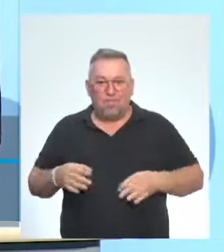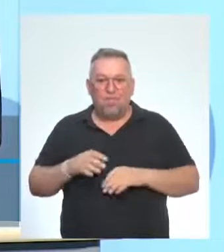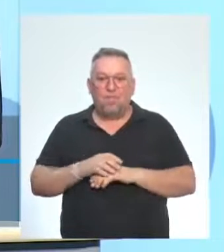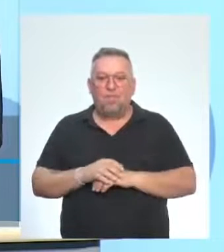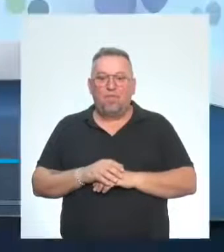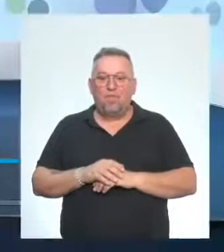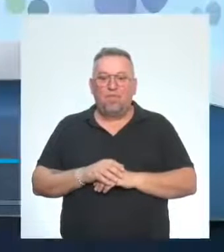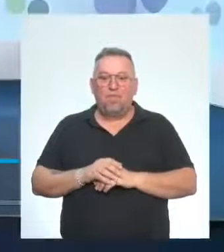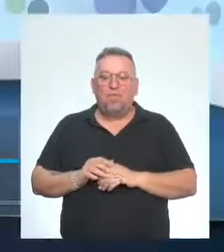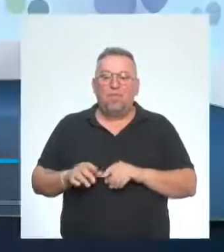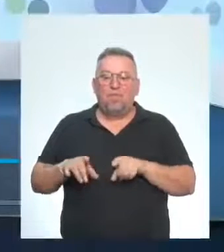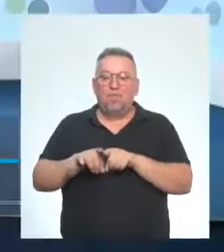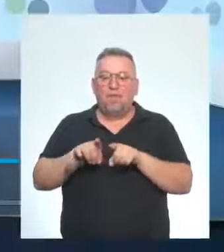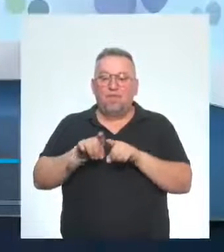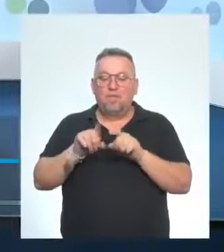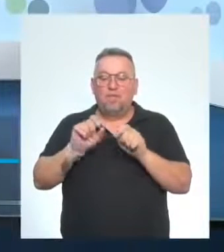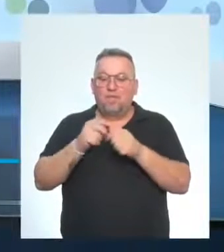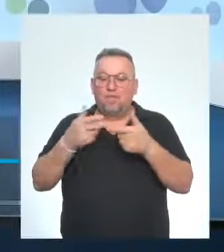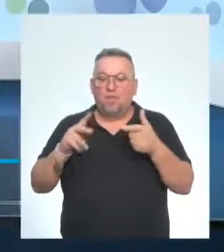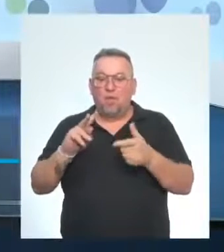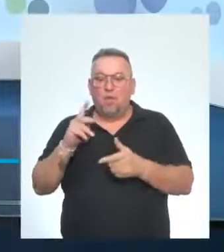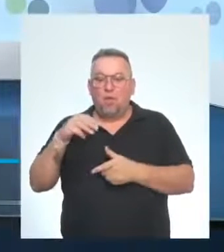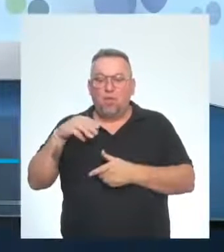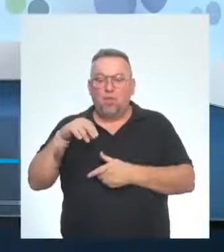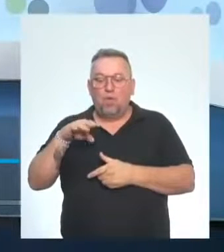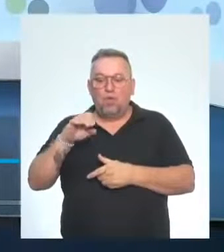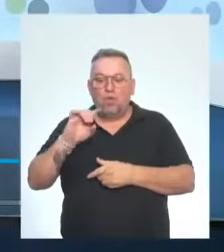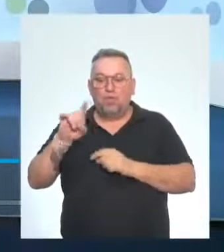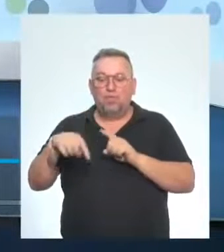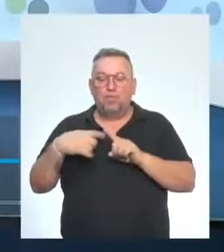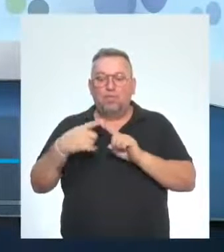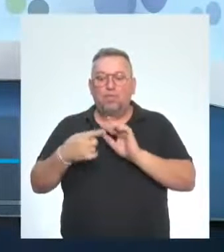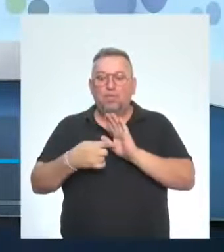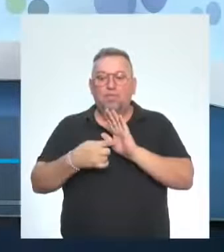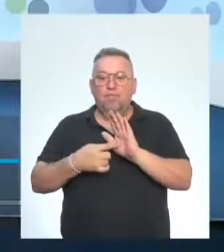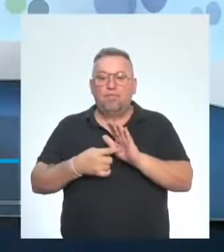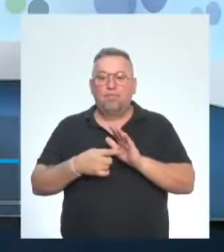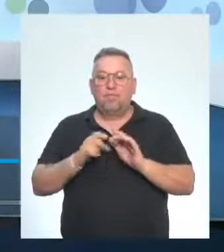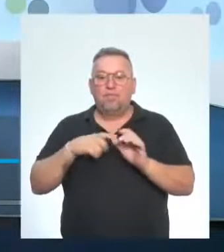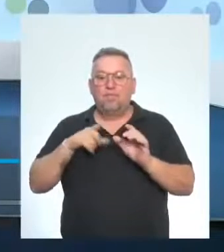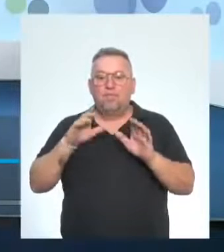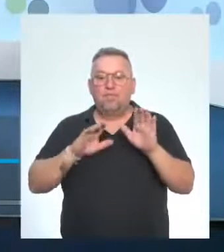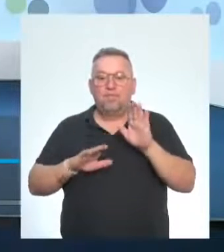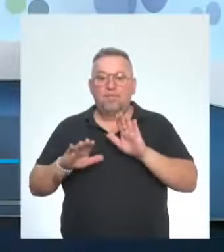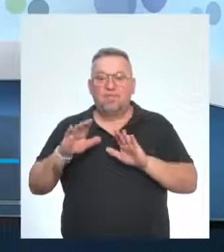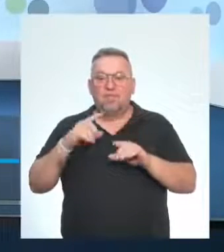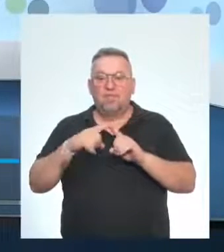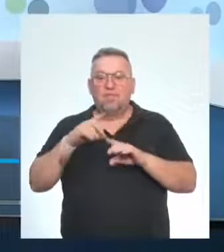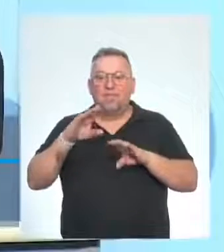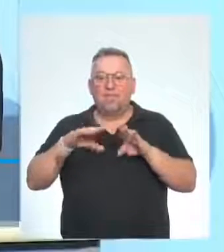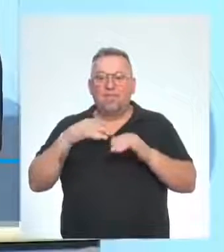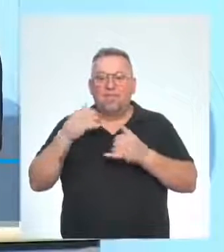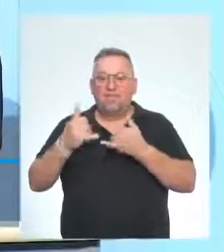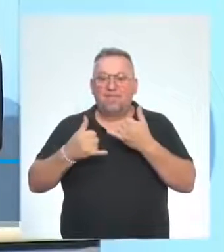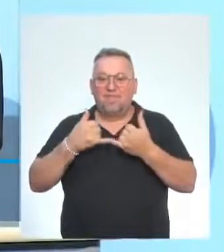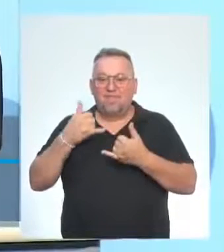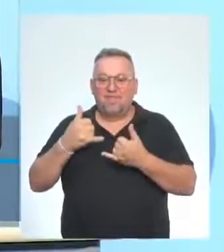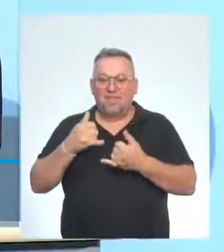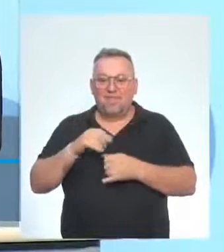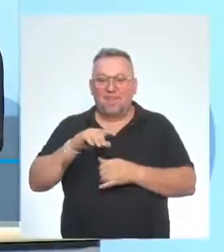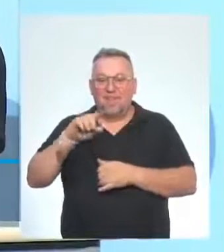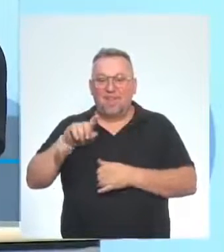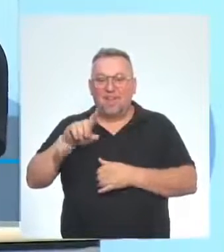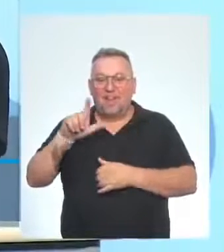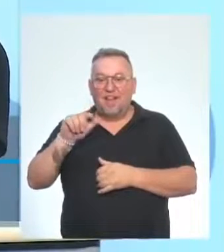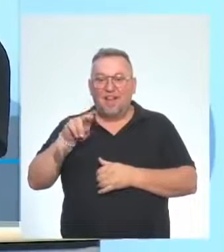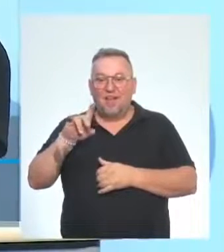Olha. A ideia de produzir hormônios foi o que mais apareceu. Só tomar um cuidado, né, que a gente até estava brincando aqui, que